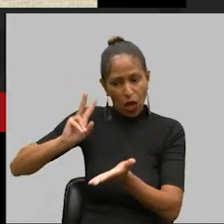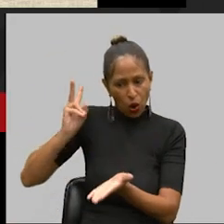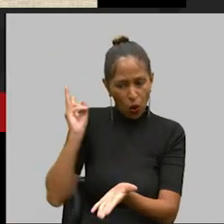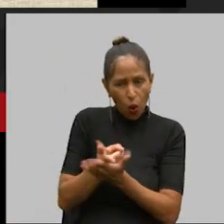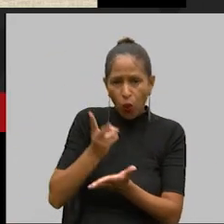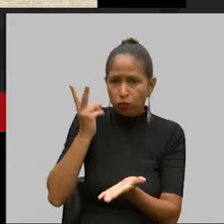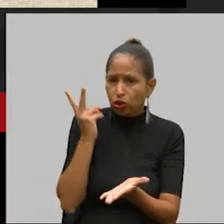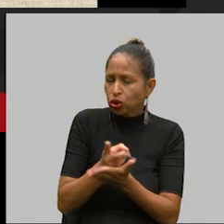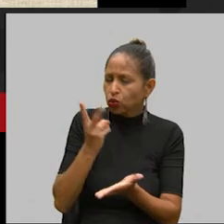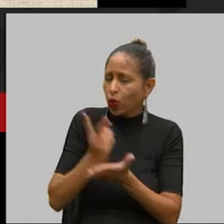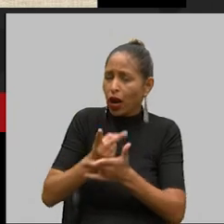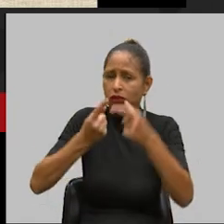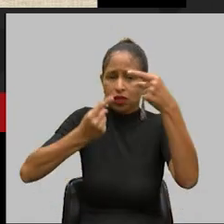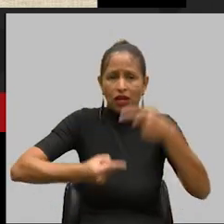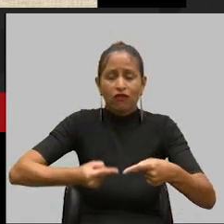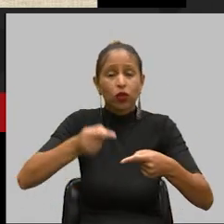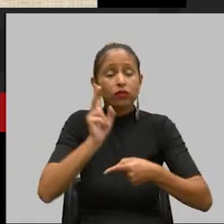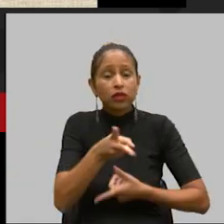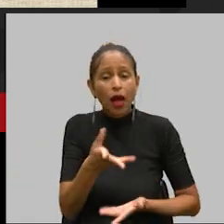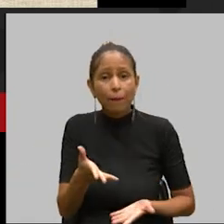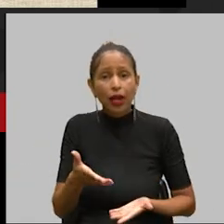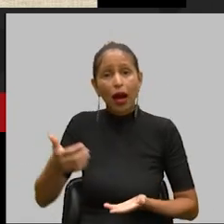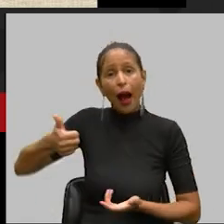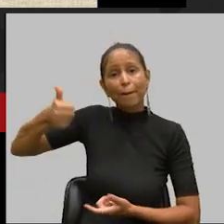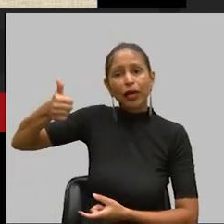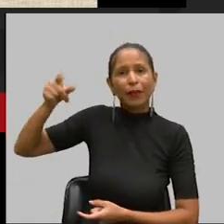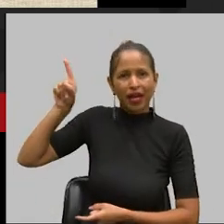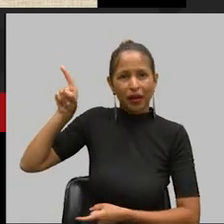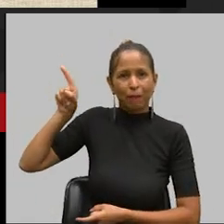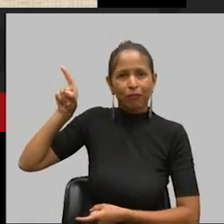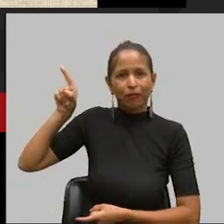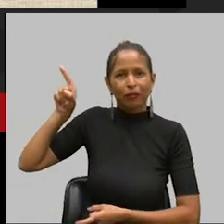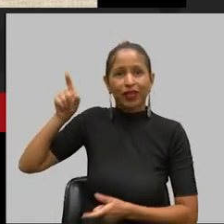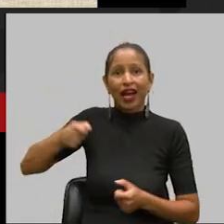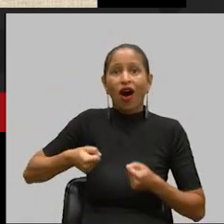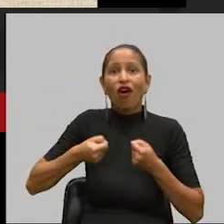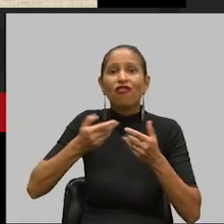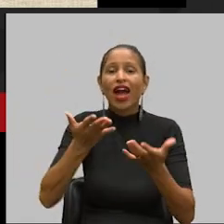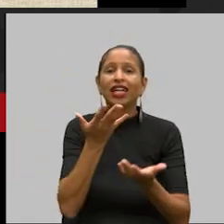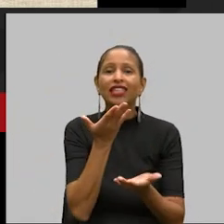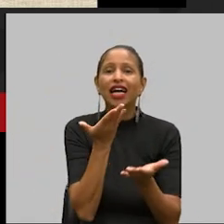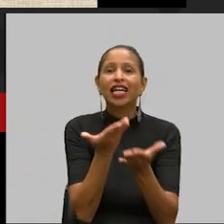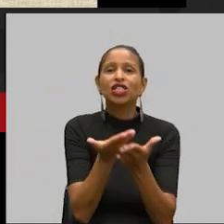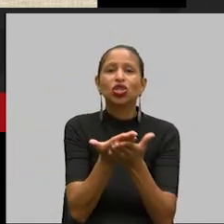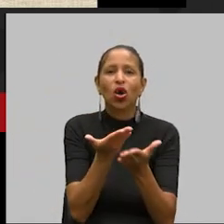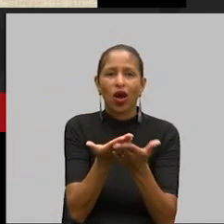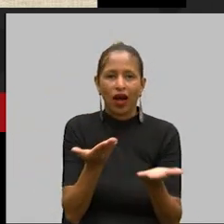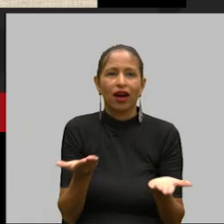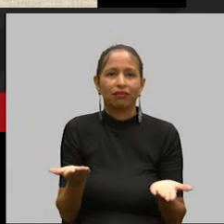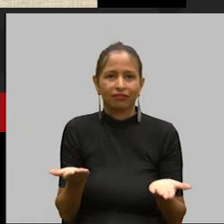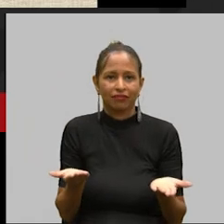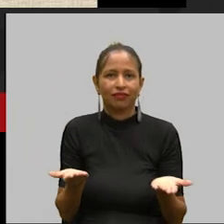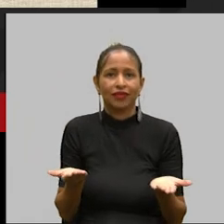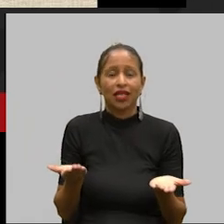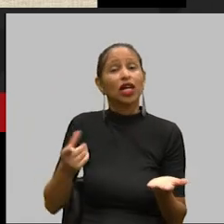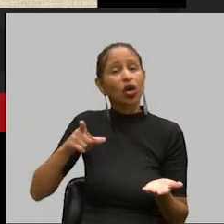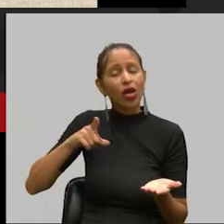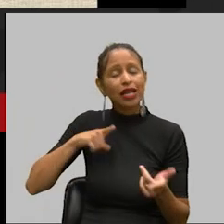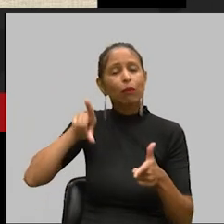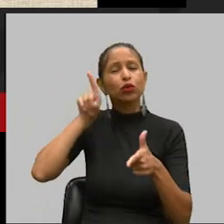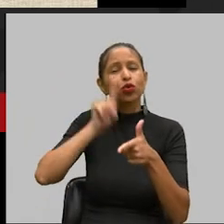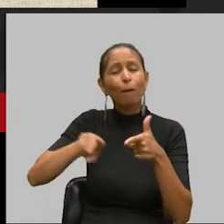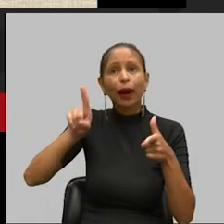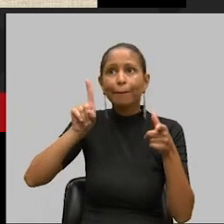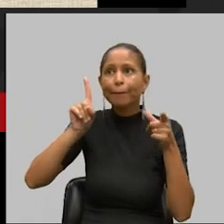dito os desafios né e a primeira coisa é da oferta escolar né Eh nós temos um problema